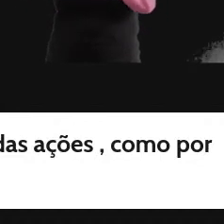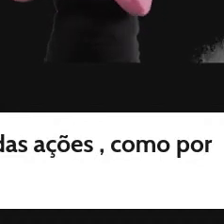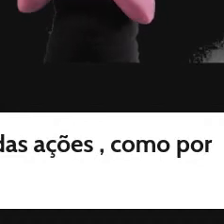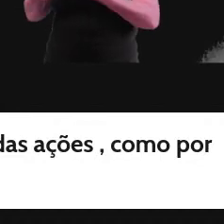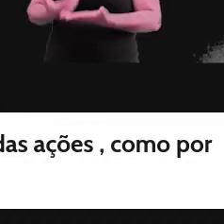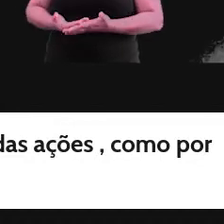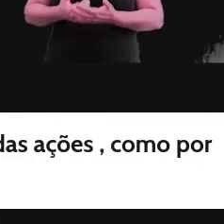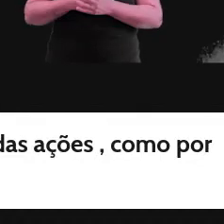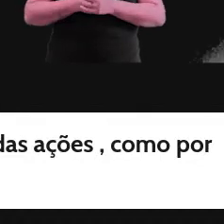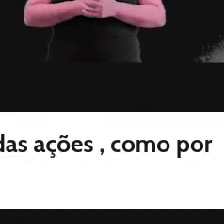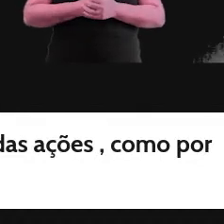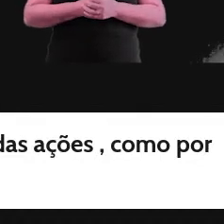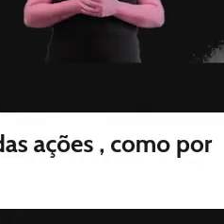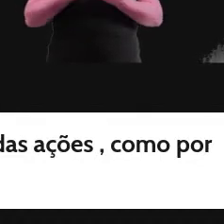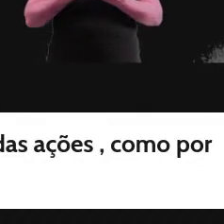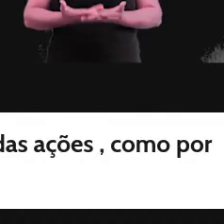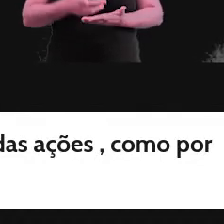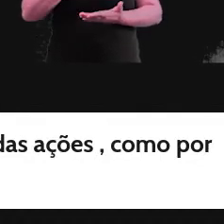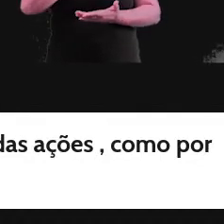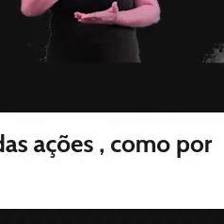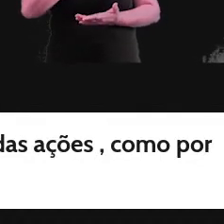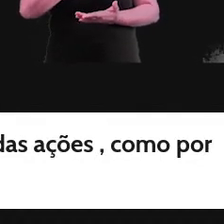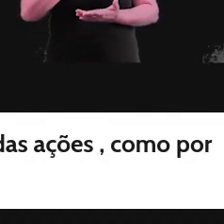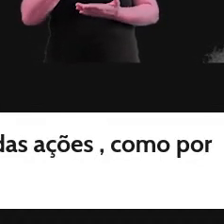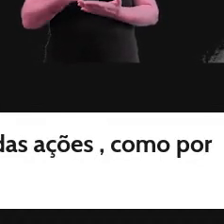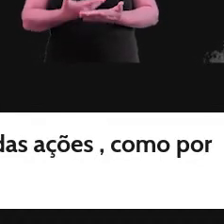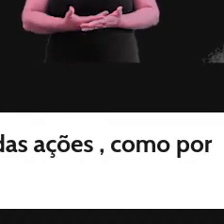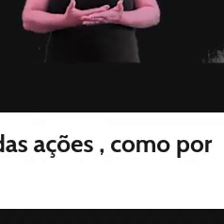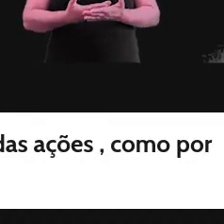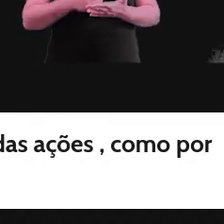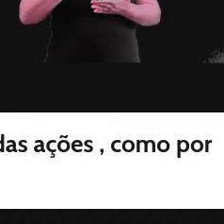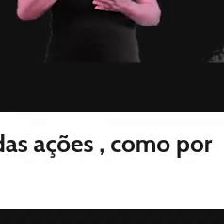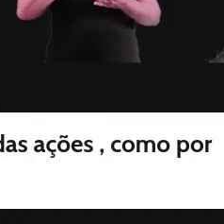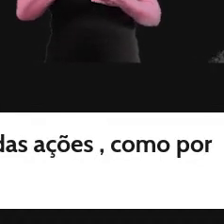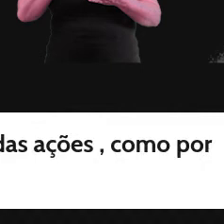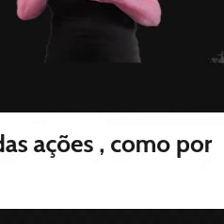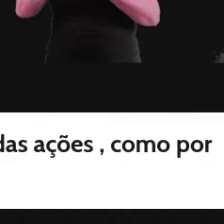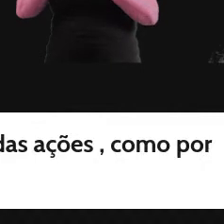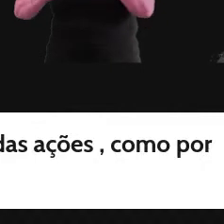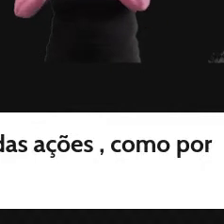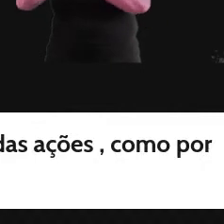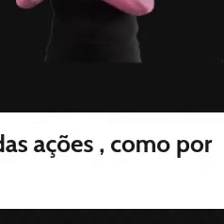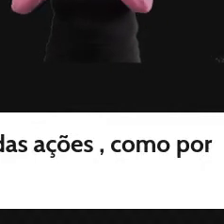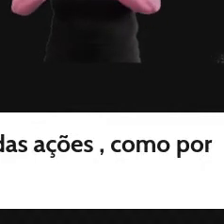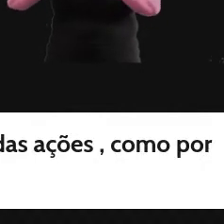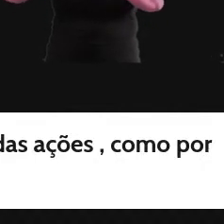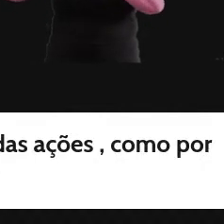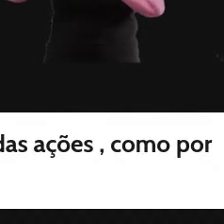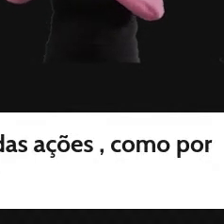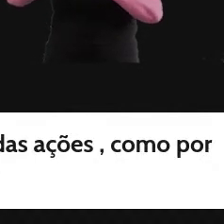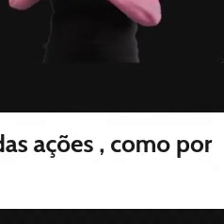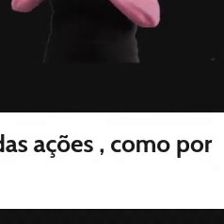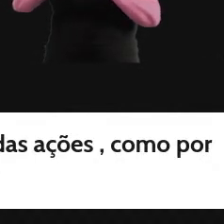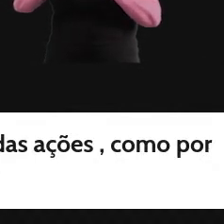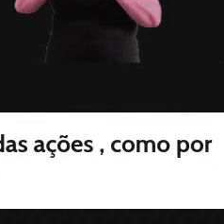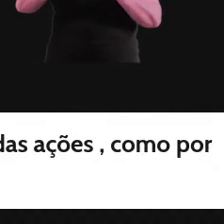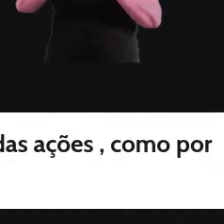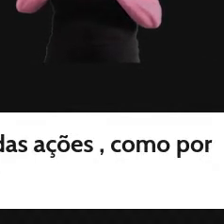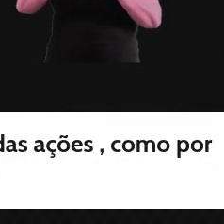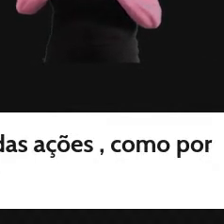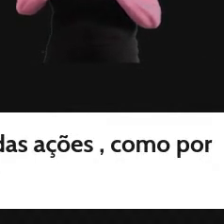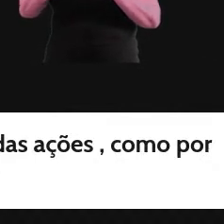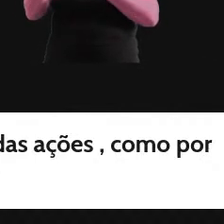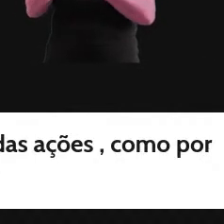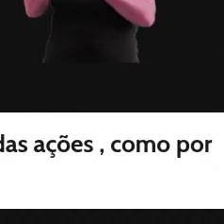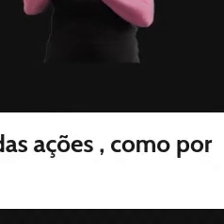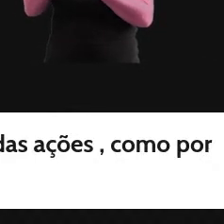posicionamentos. Então, a gente tem, como eu disse, instituições trabalhando fortemente em busca, inclusive, de recursos da iniciativa